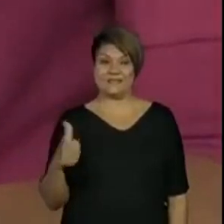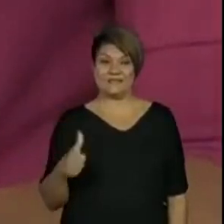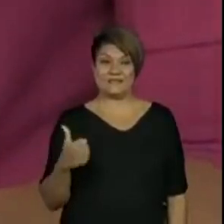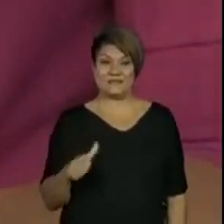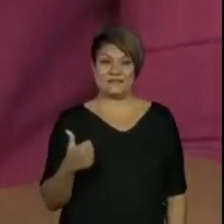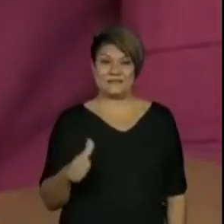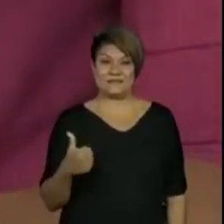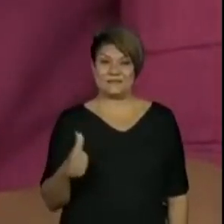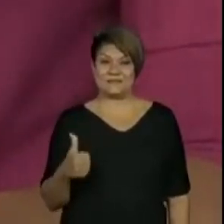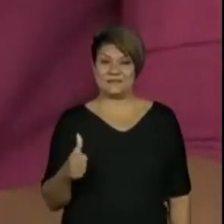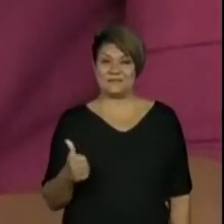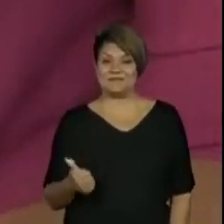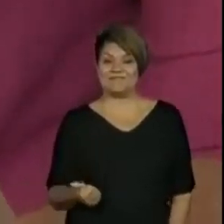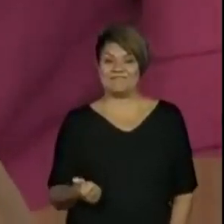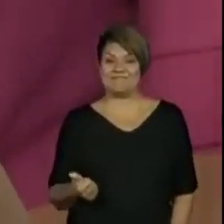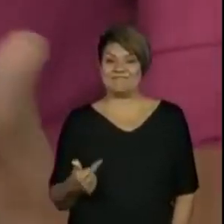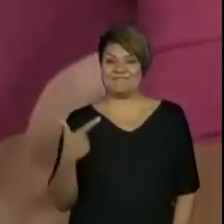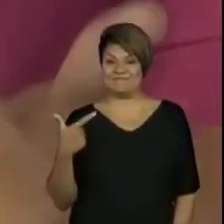11,